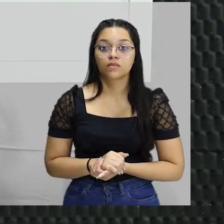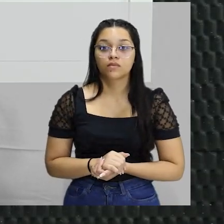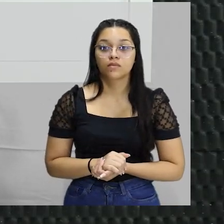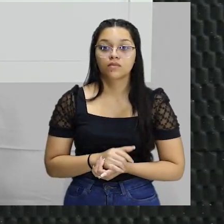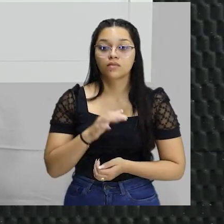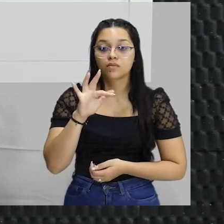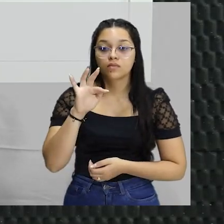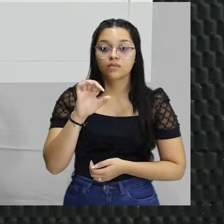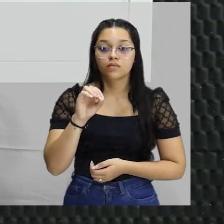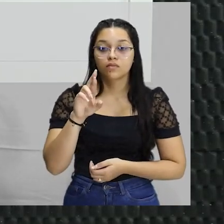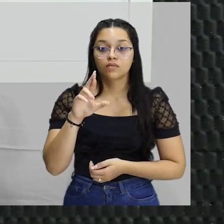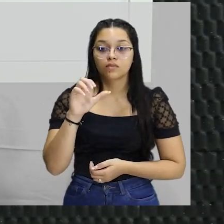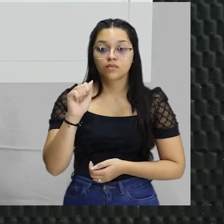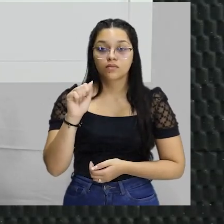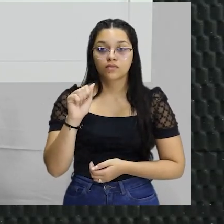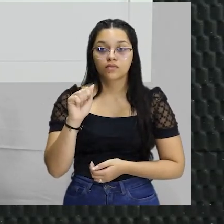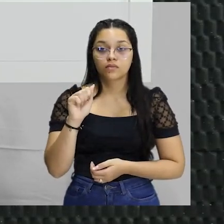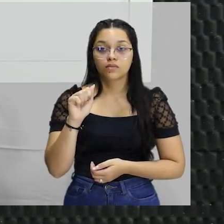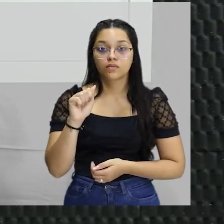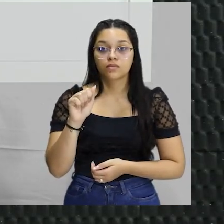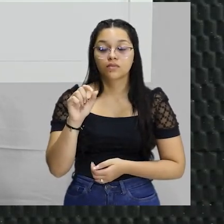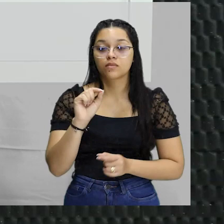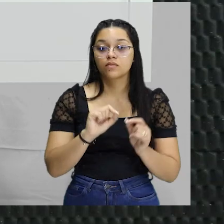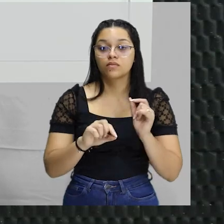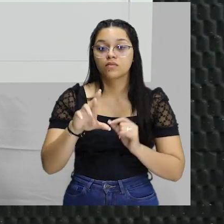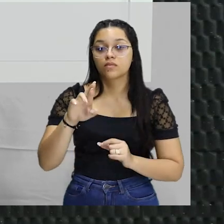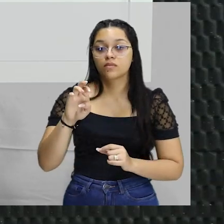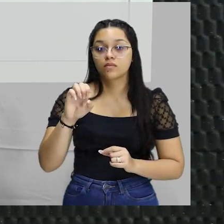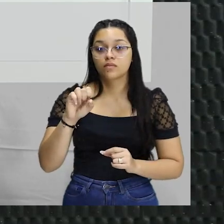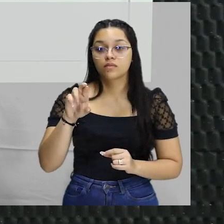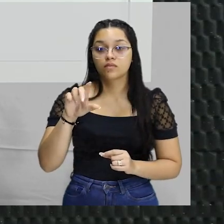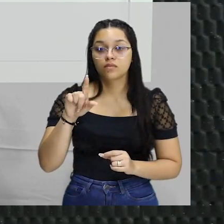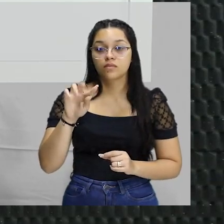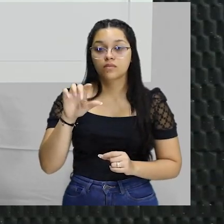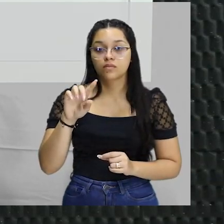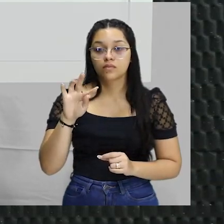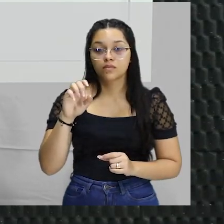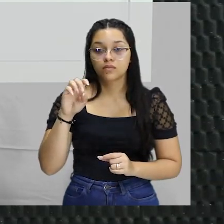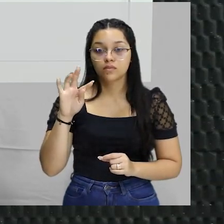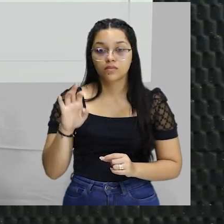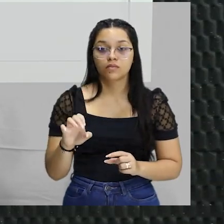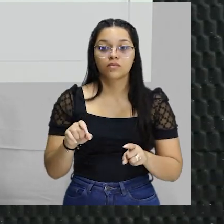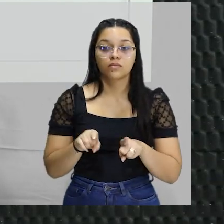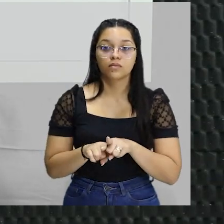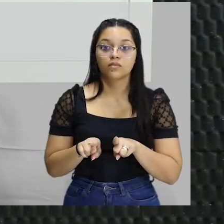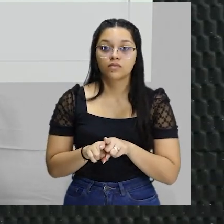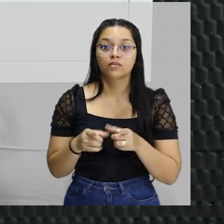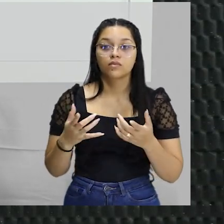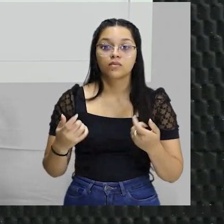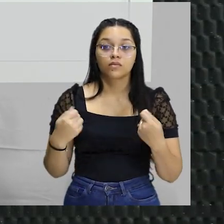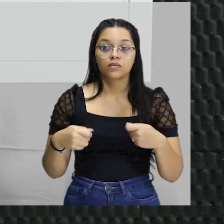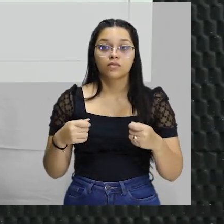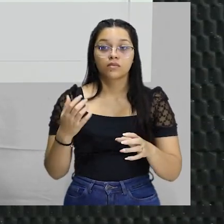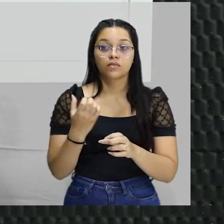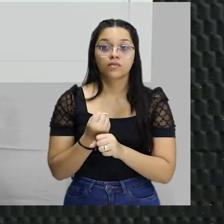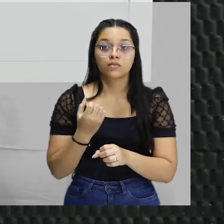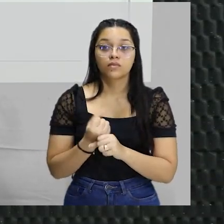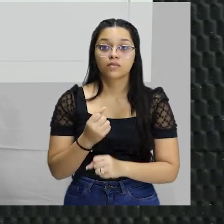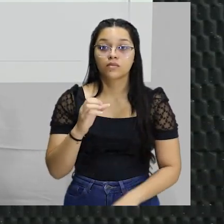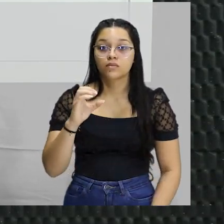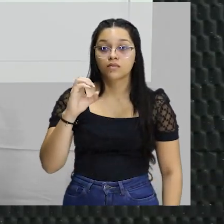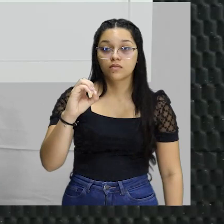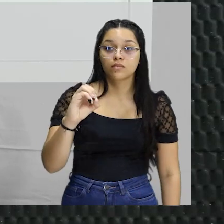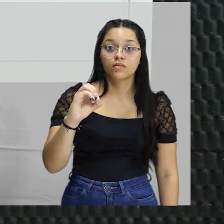a força resultante, que também é o somatório das forças, tem que ser igual a zero,